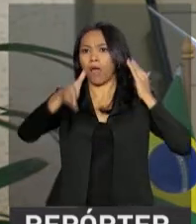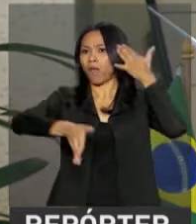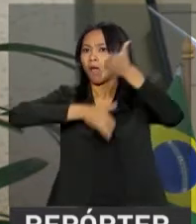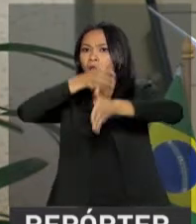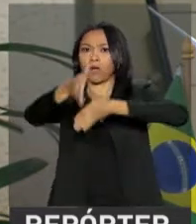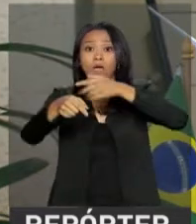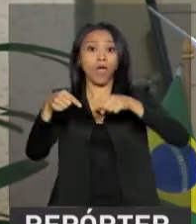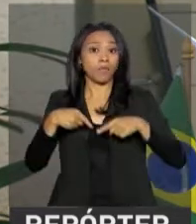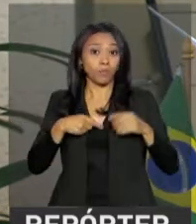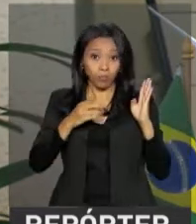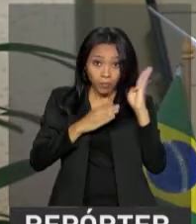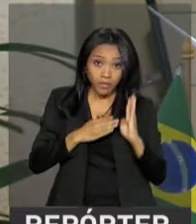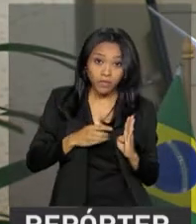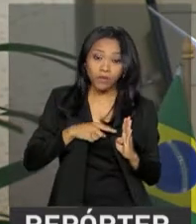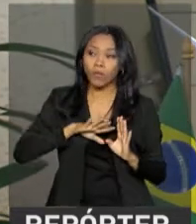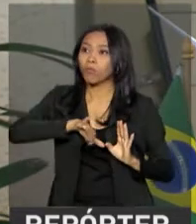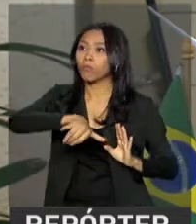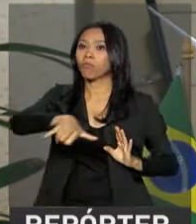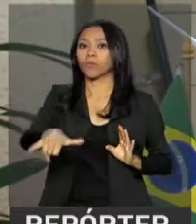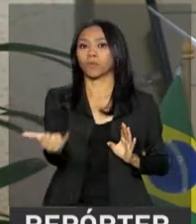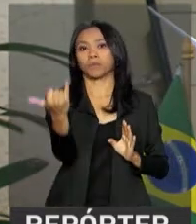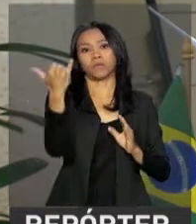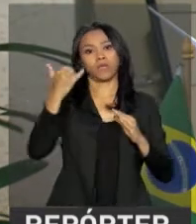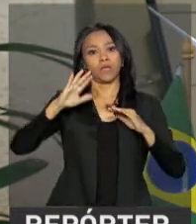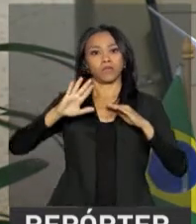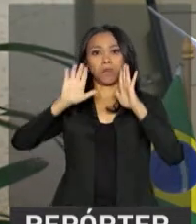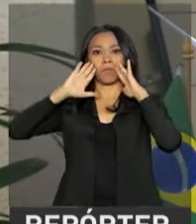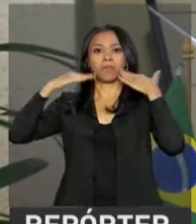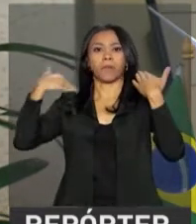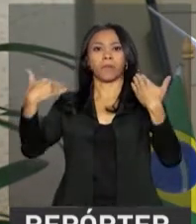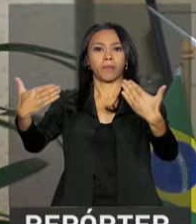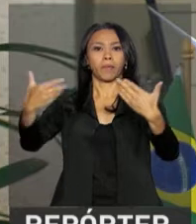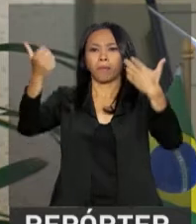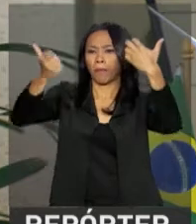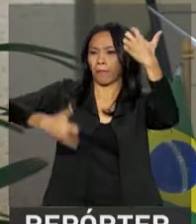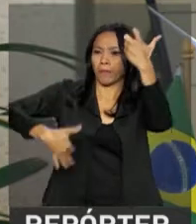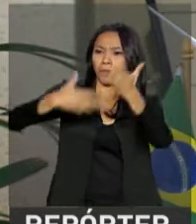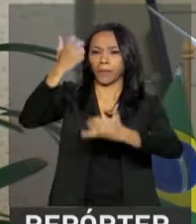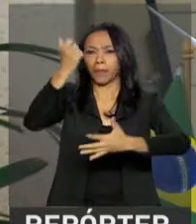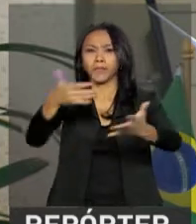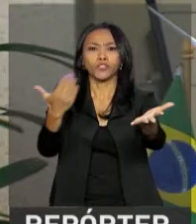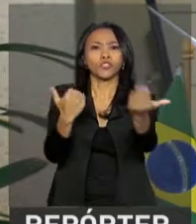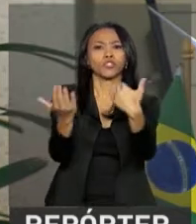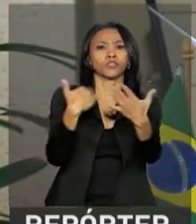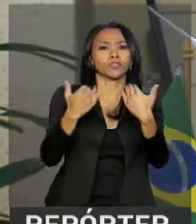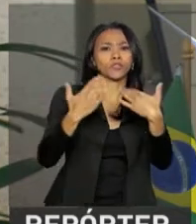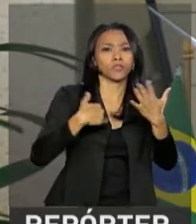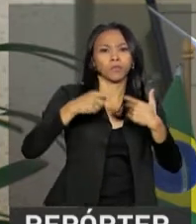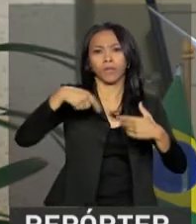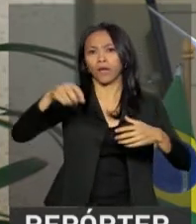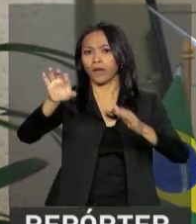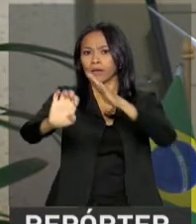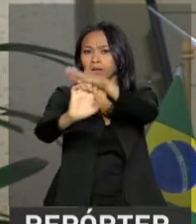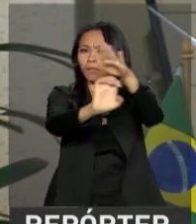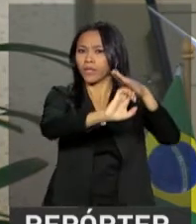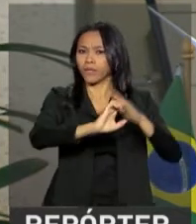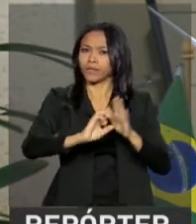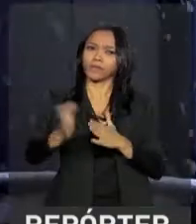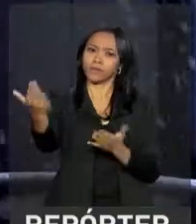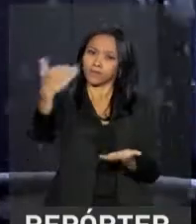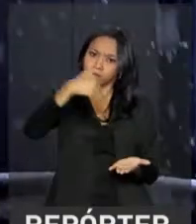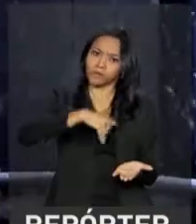oportuno para é estimular nas negócios maiores investimentos na economia brasileira